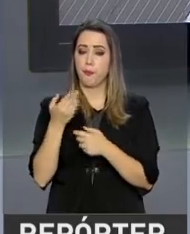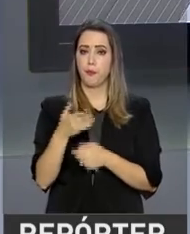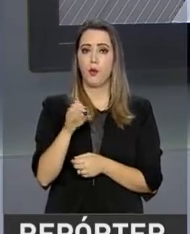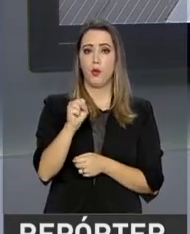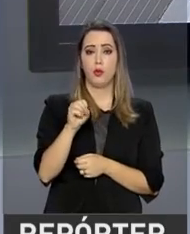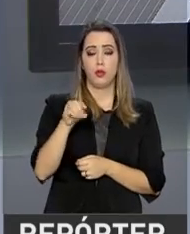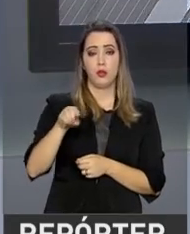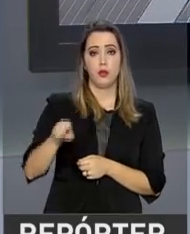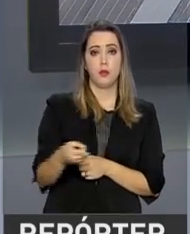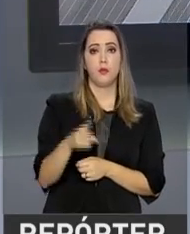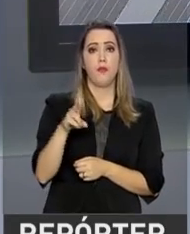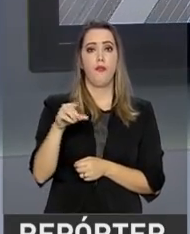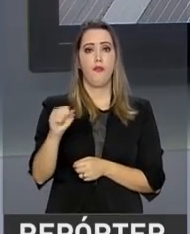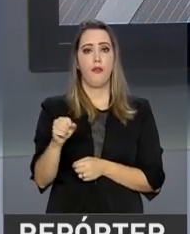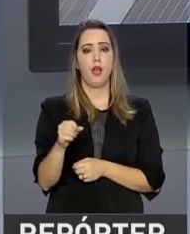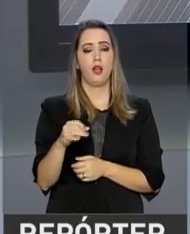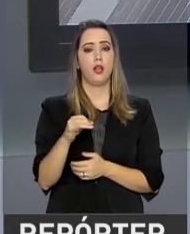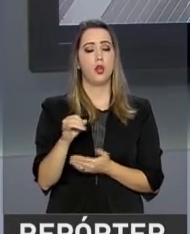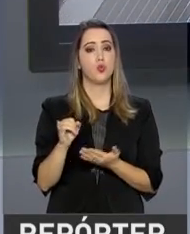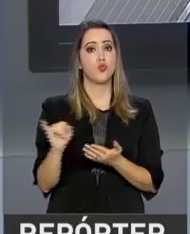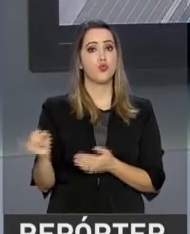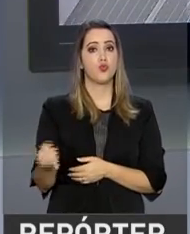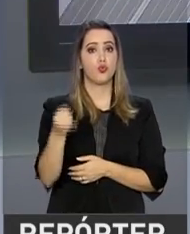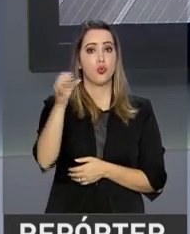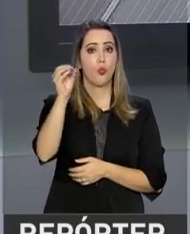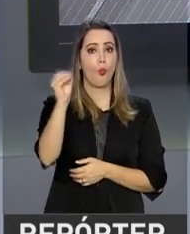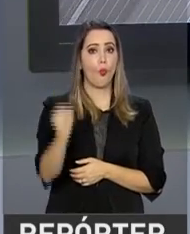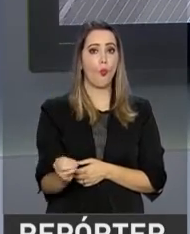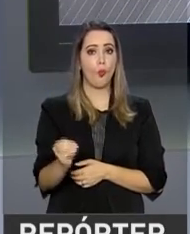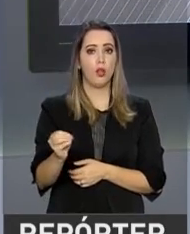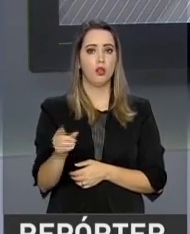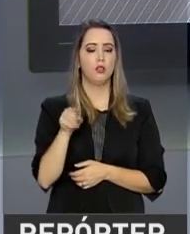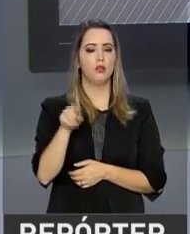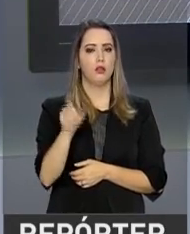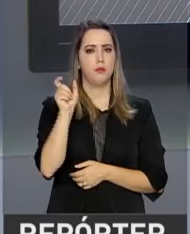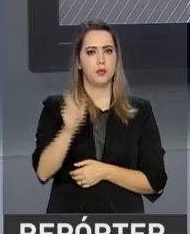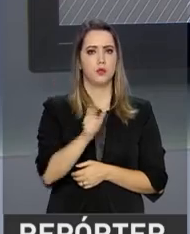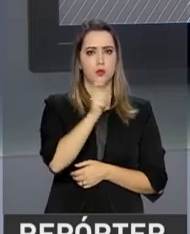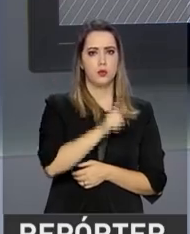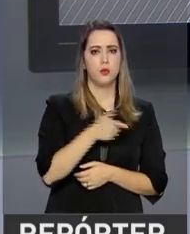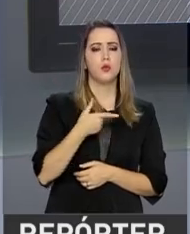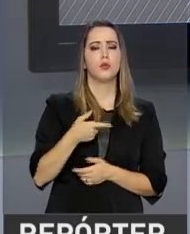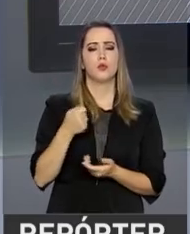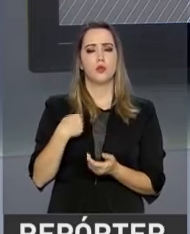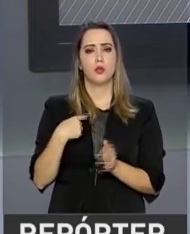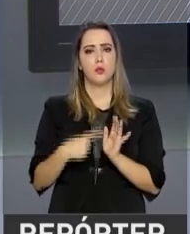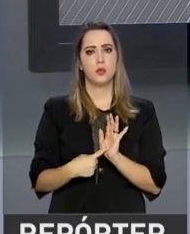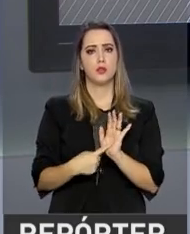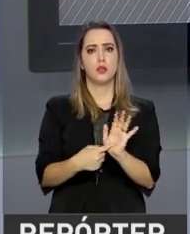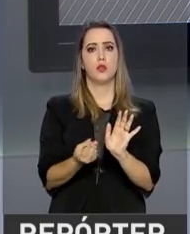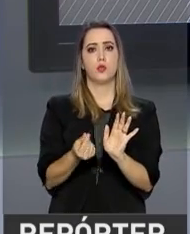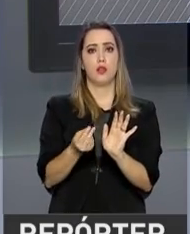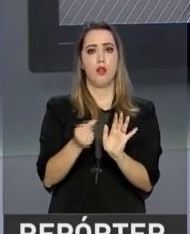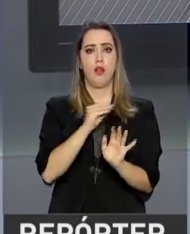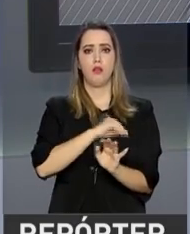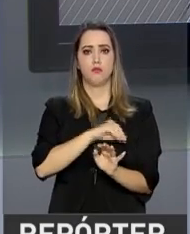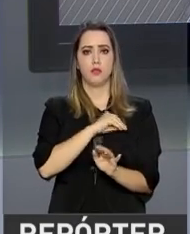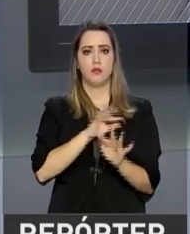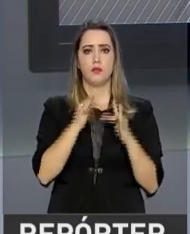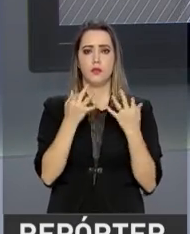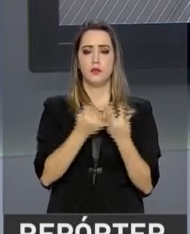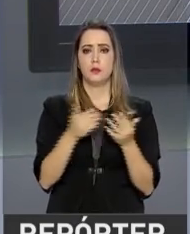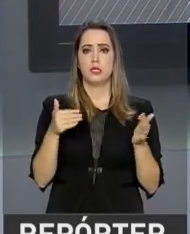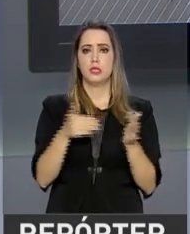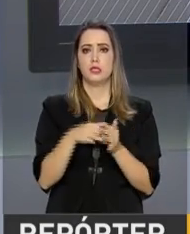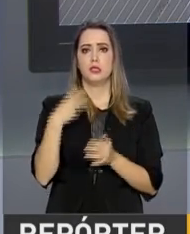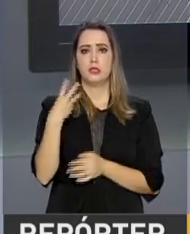vagas a juro zero destinados neste primeiro semestre aos estudantes que comprovarem renda per capta mensal familiar de